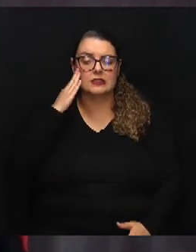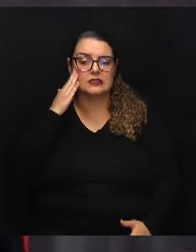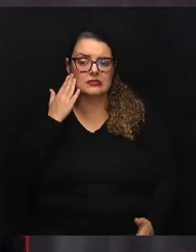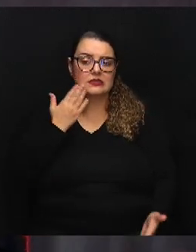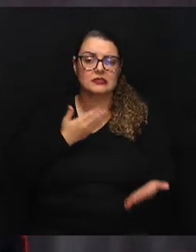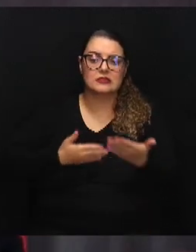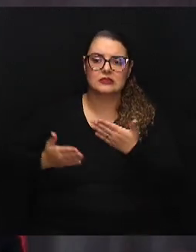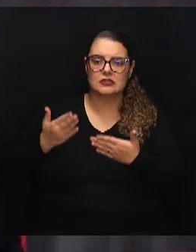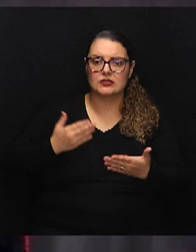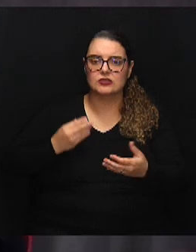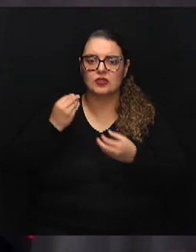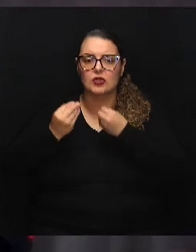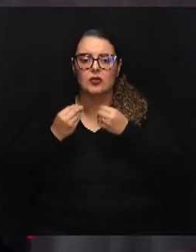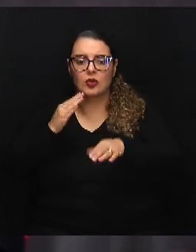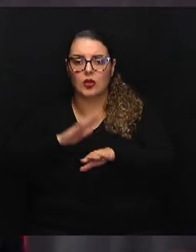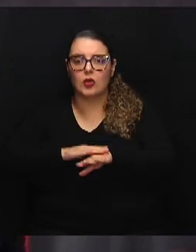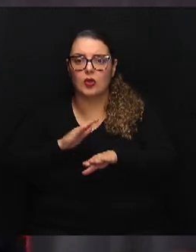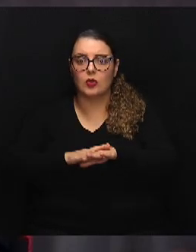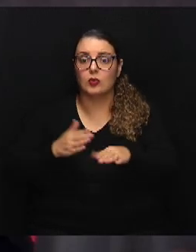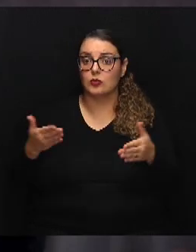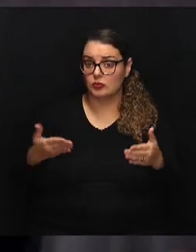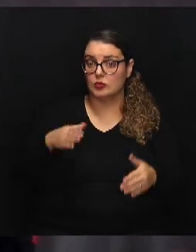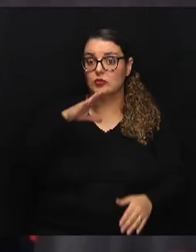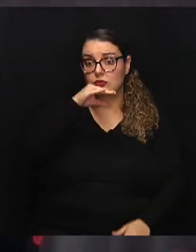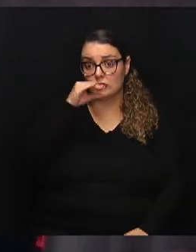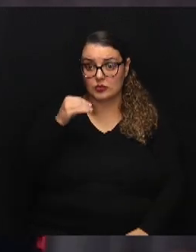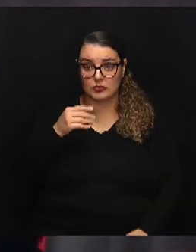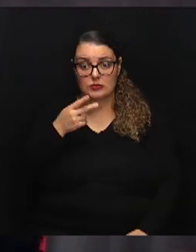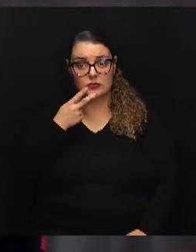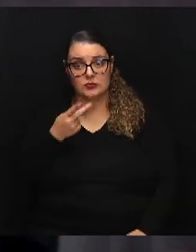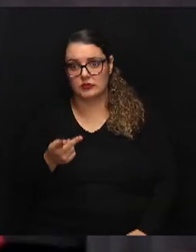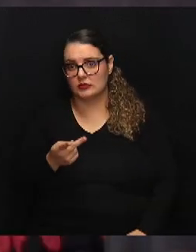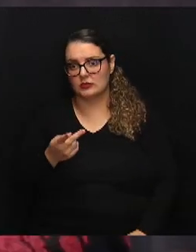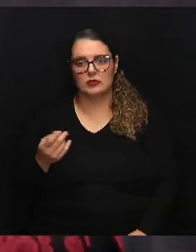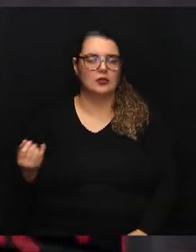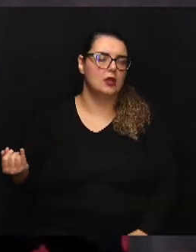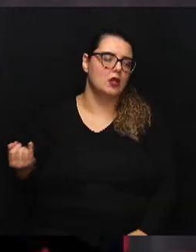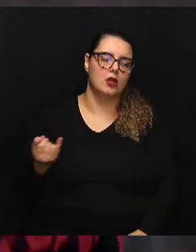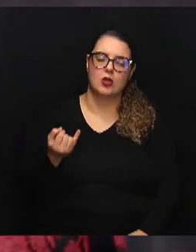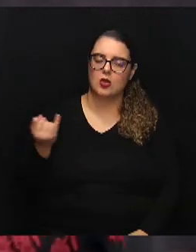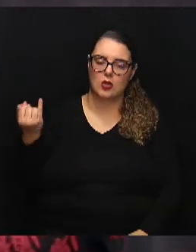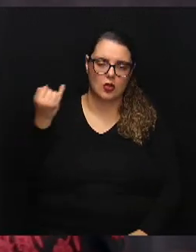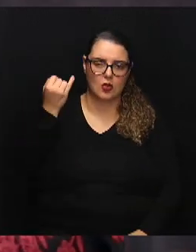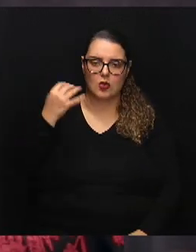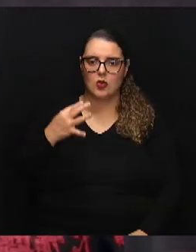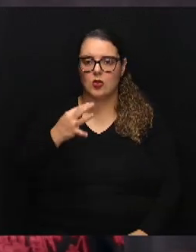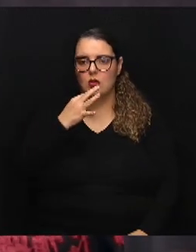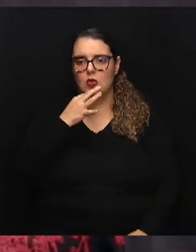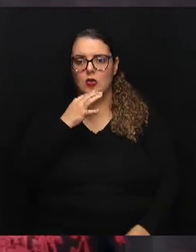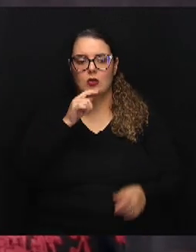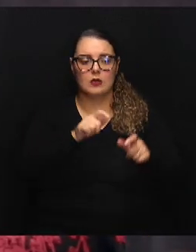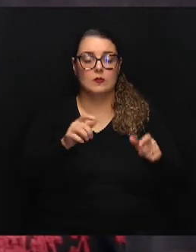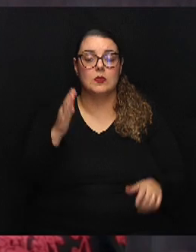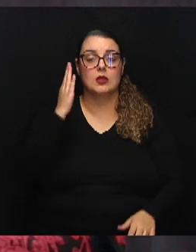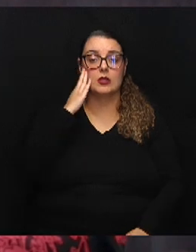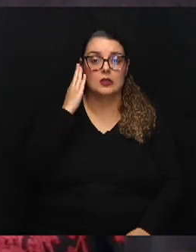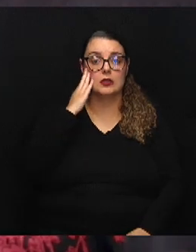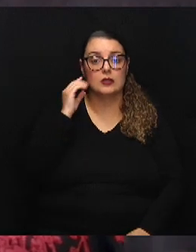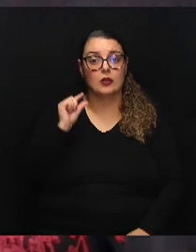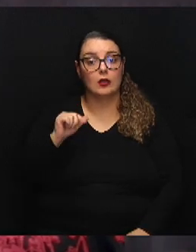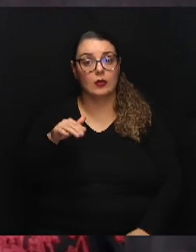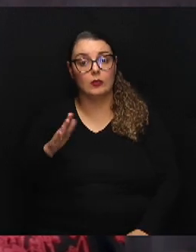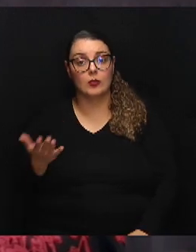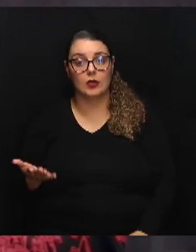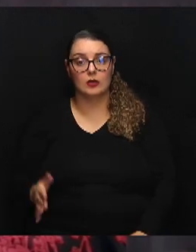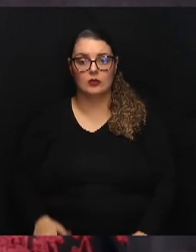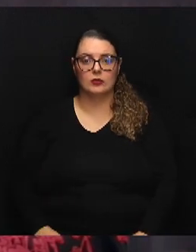entendimento também de como funcionam hoje os adolescentes, que você colocou, é muito importante. Conhecer essa galera, entender um pouco mais.